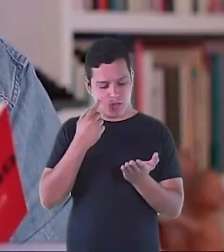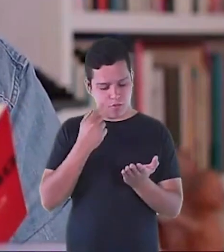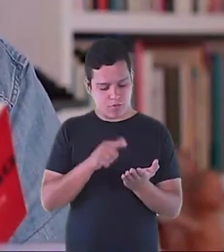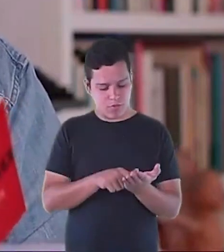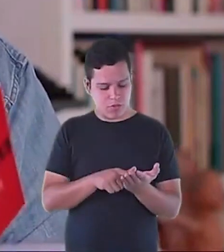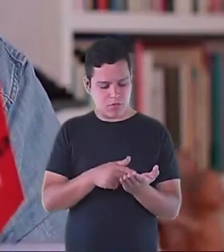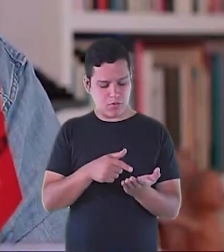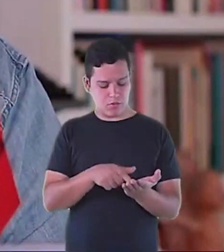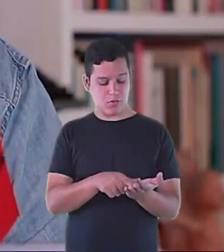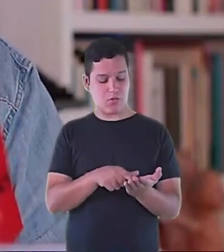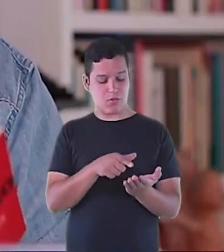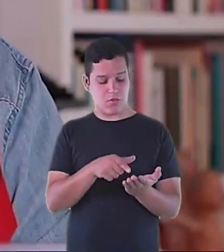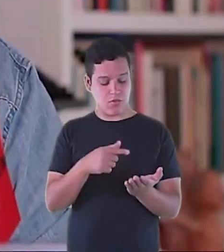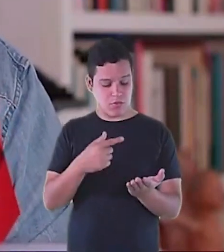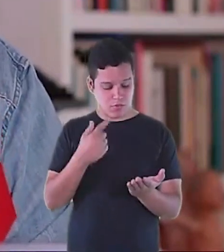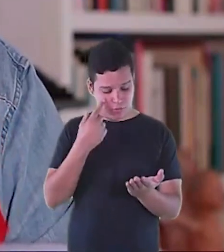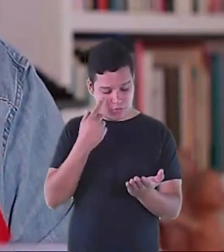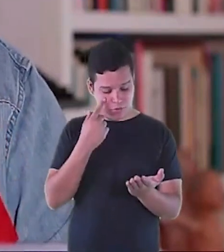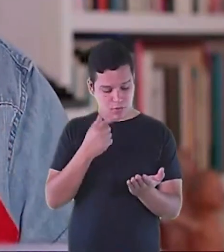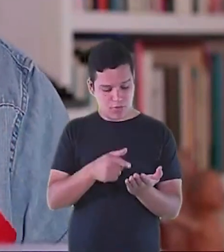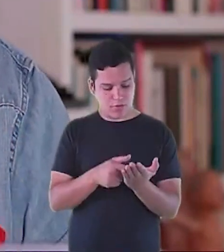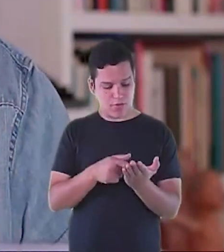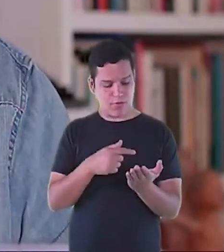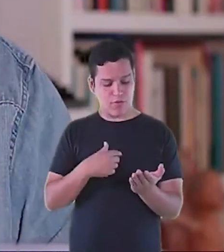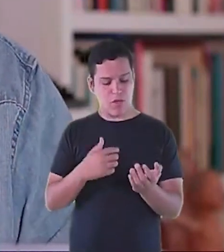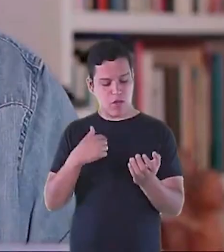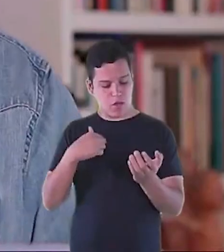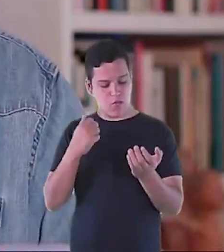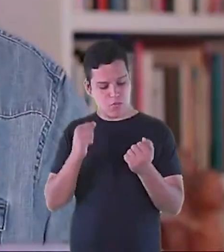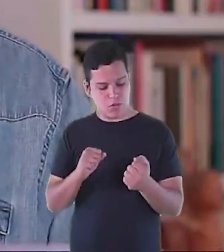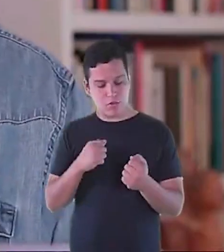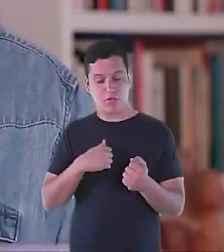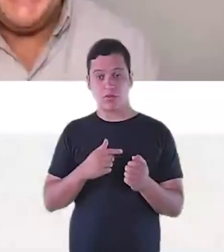vossa mercê já. Amigo Toledo.